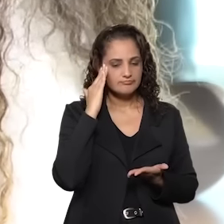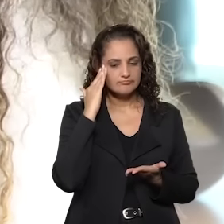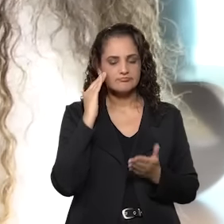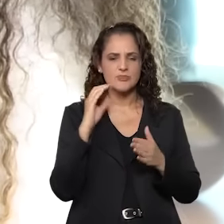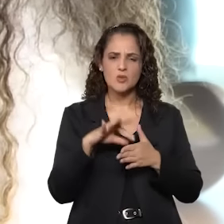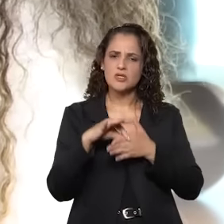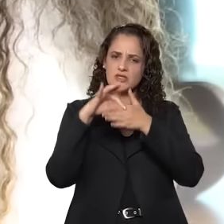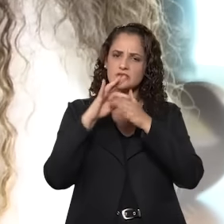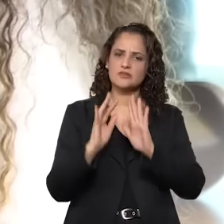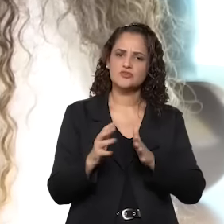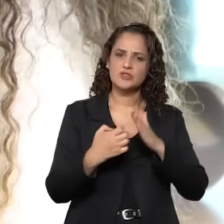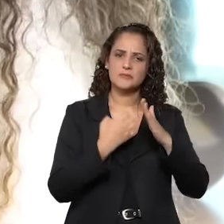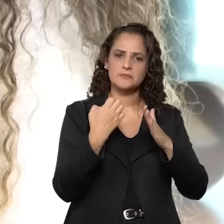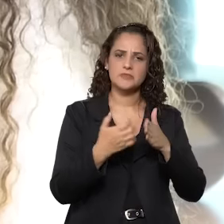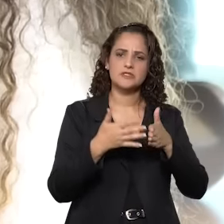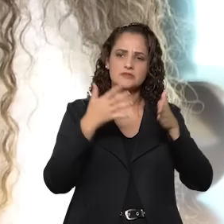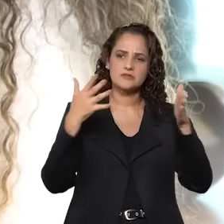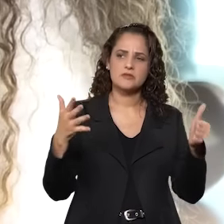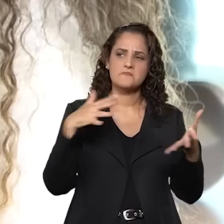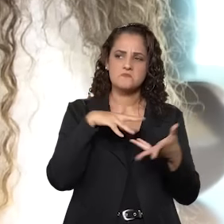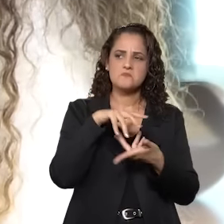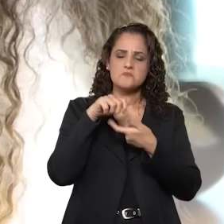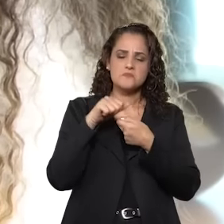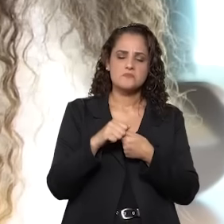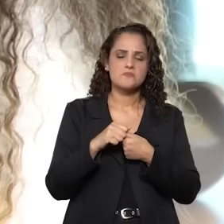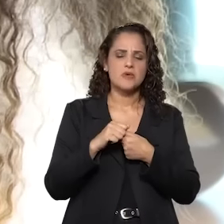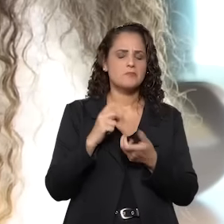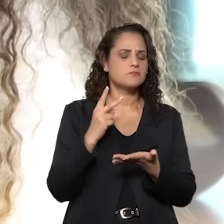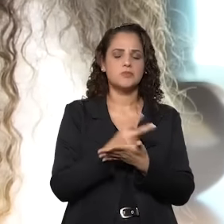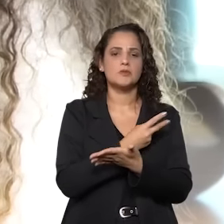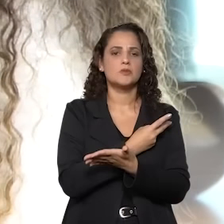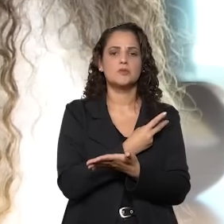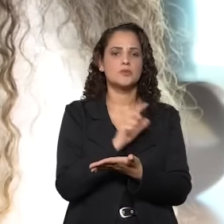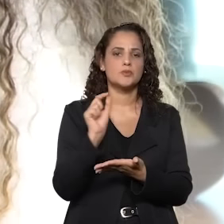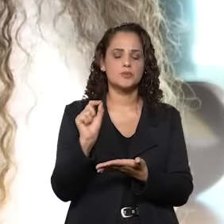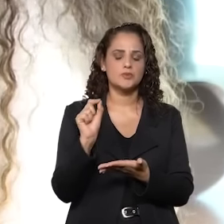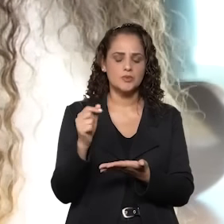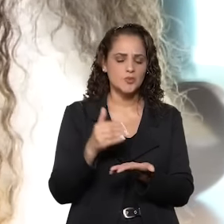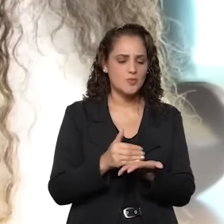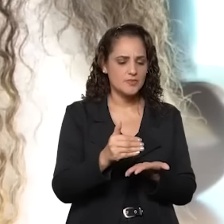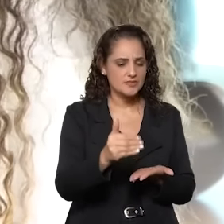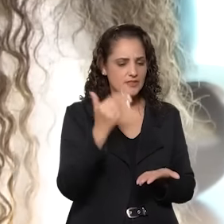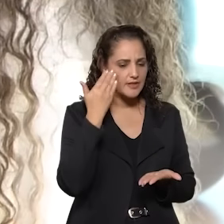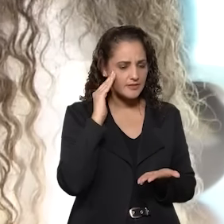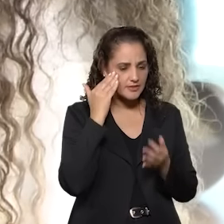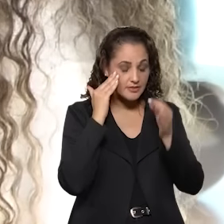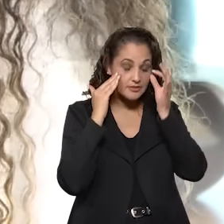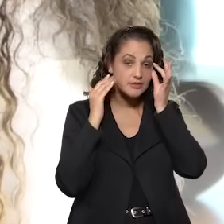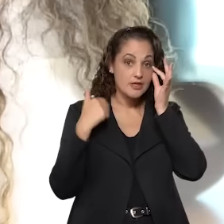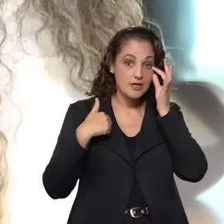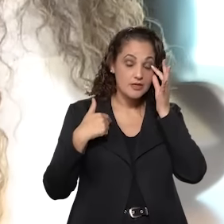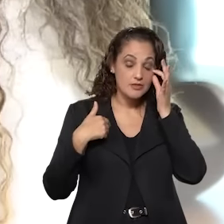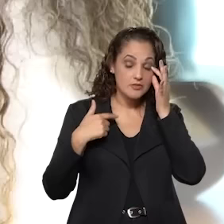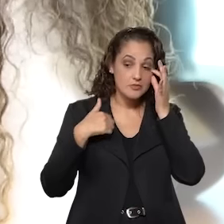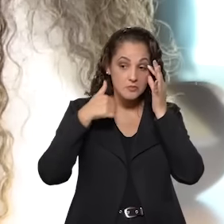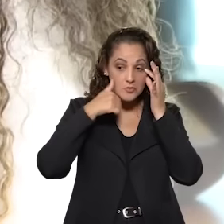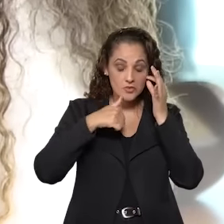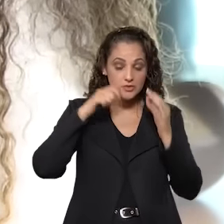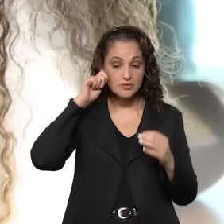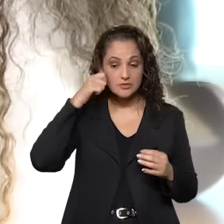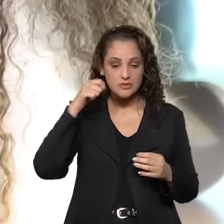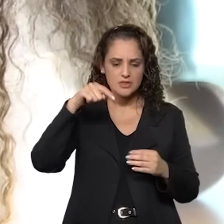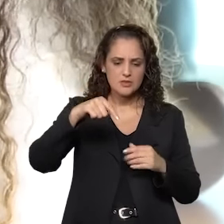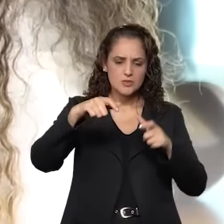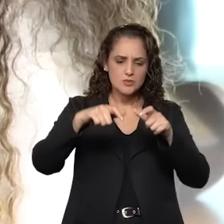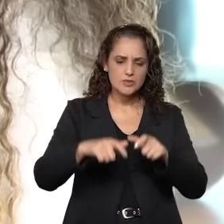empresa multinacional e de repente eu eu eu comecei a entender que eu eu como mulher negra estar naquele lugar